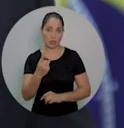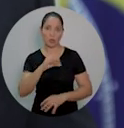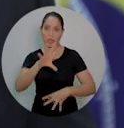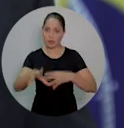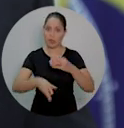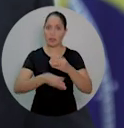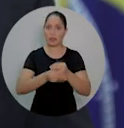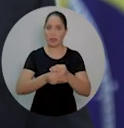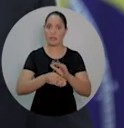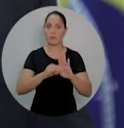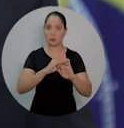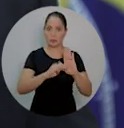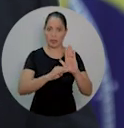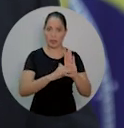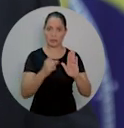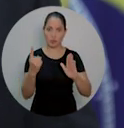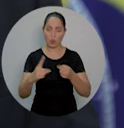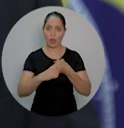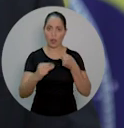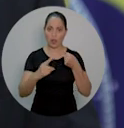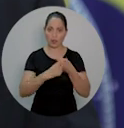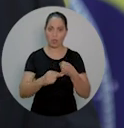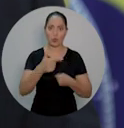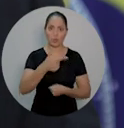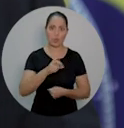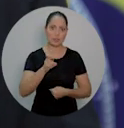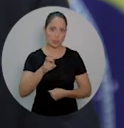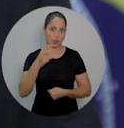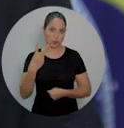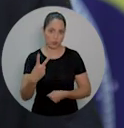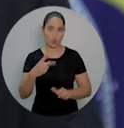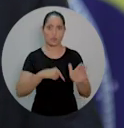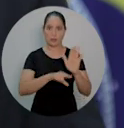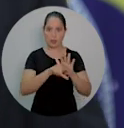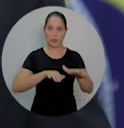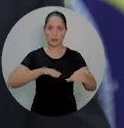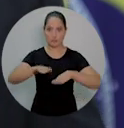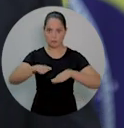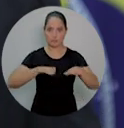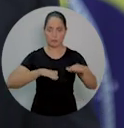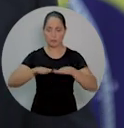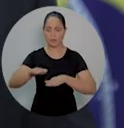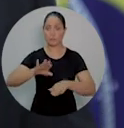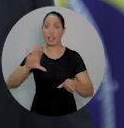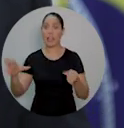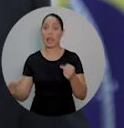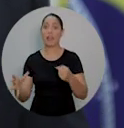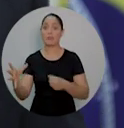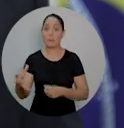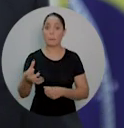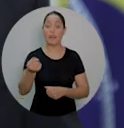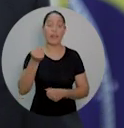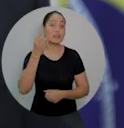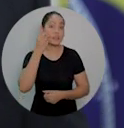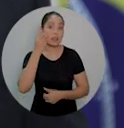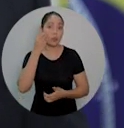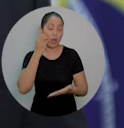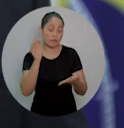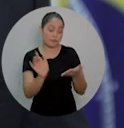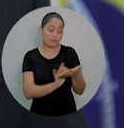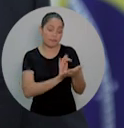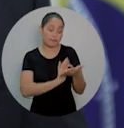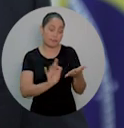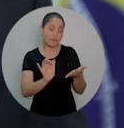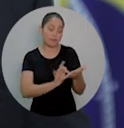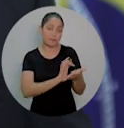acréscimo do parágrafo único junto ao artigo 252 do Código de Trânsito Brasileiro, em que, ao segurar ou manusear o